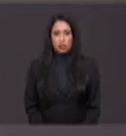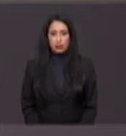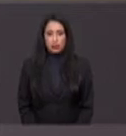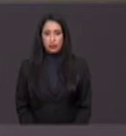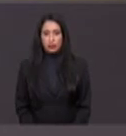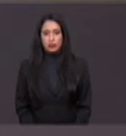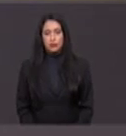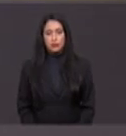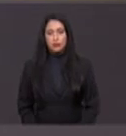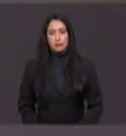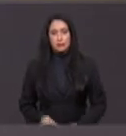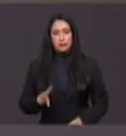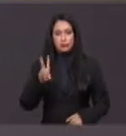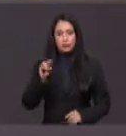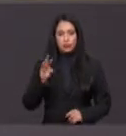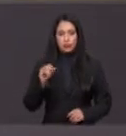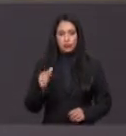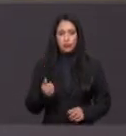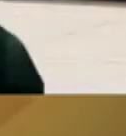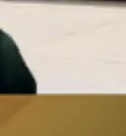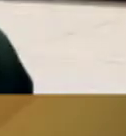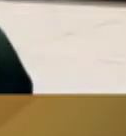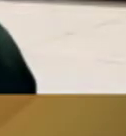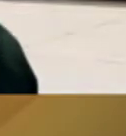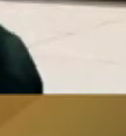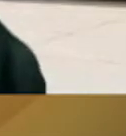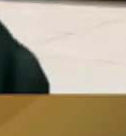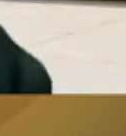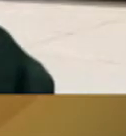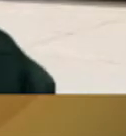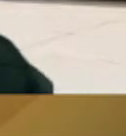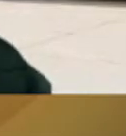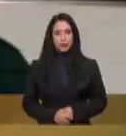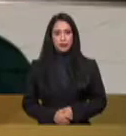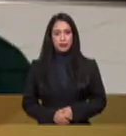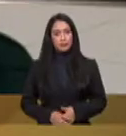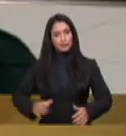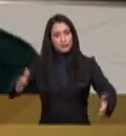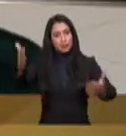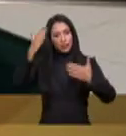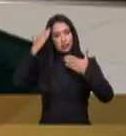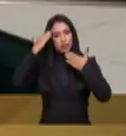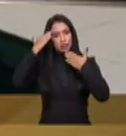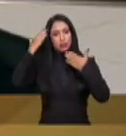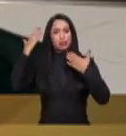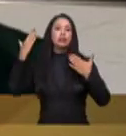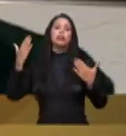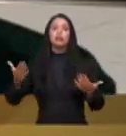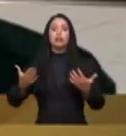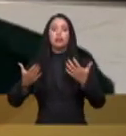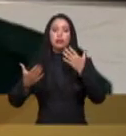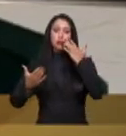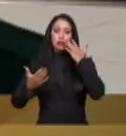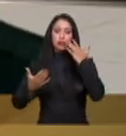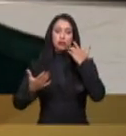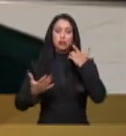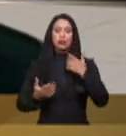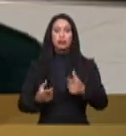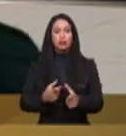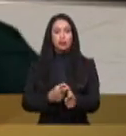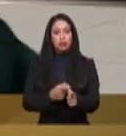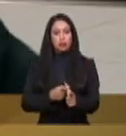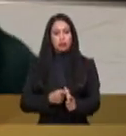Ao vivo, direto do plenário. Muito obrigado, senhor presidente. Eu